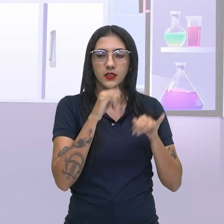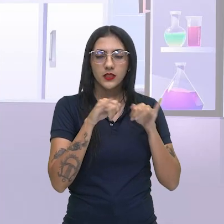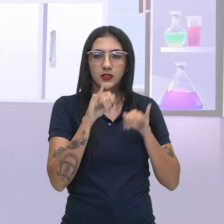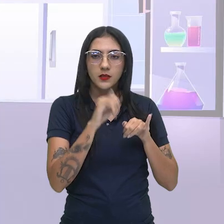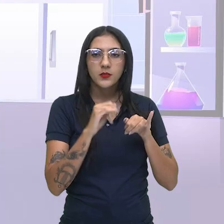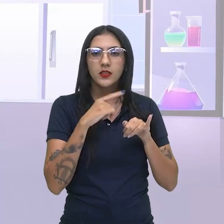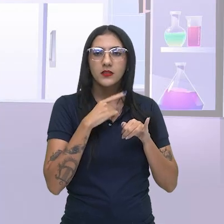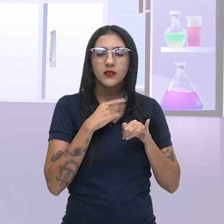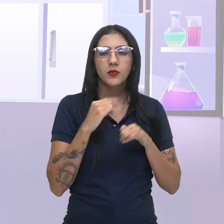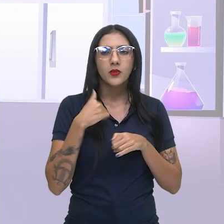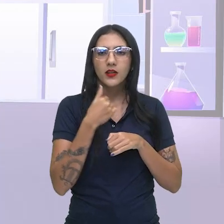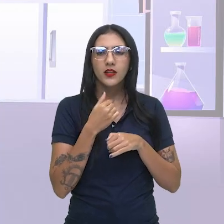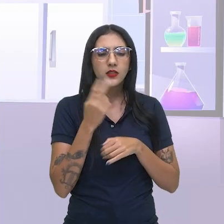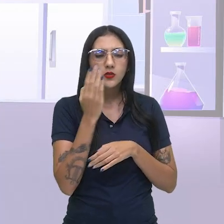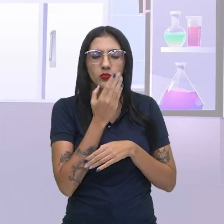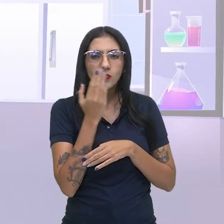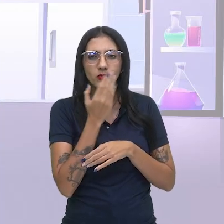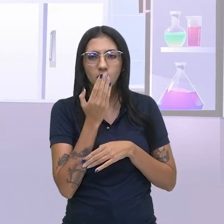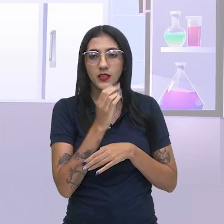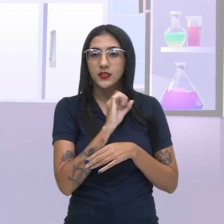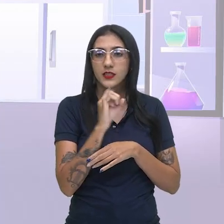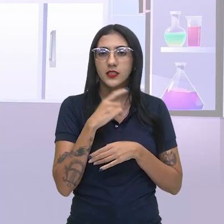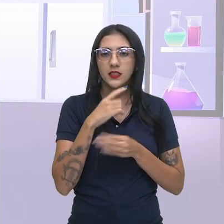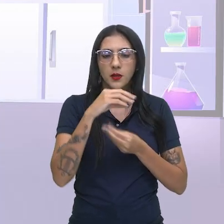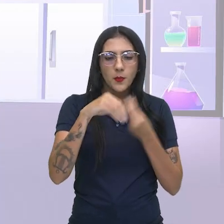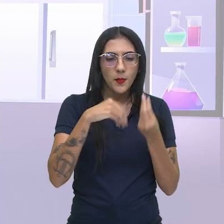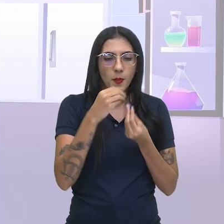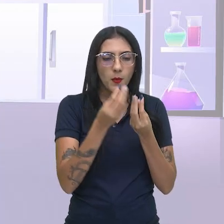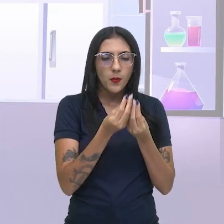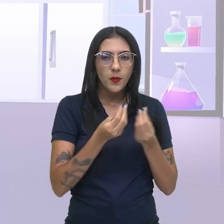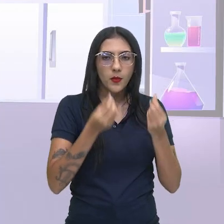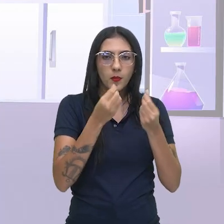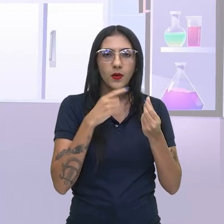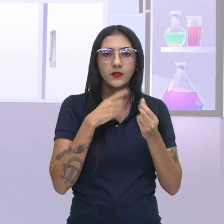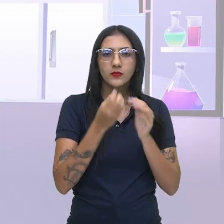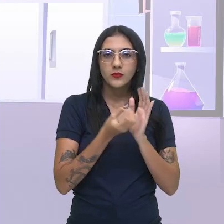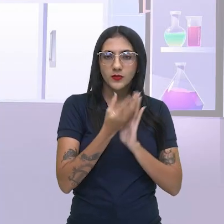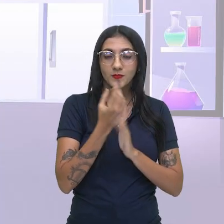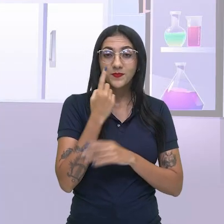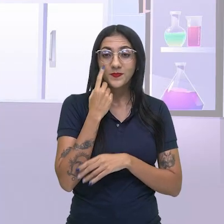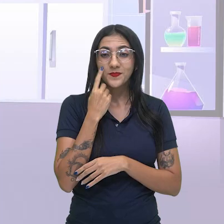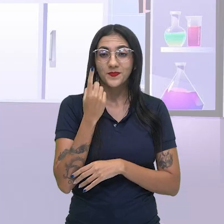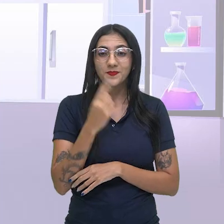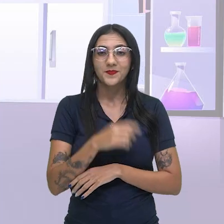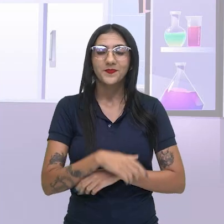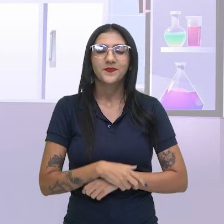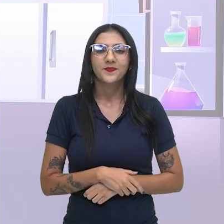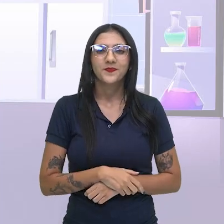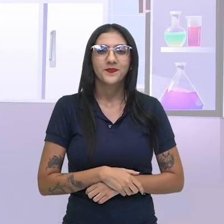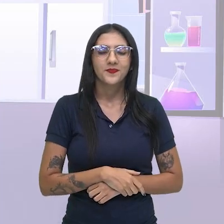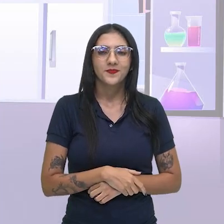são invisíveis, que ao reagirem entre si, vai aparecer uma mensagem. Fique de olho.